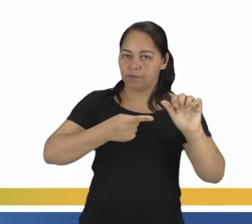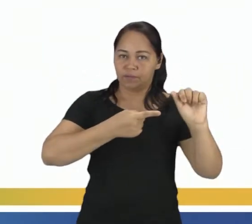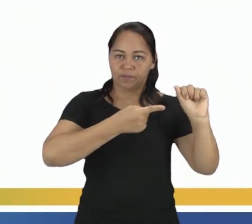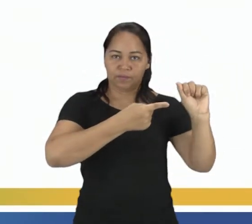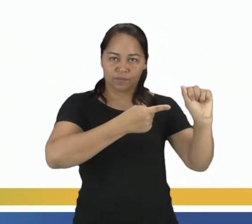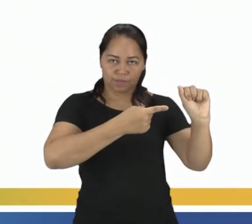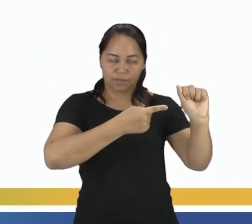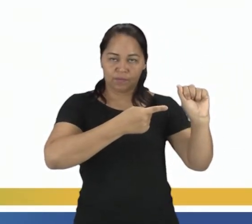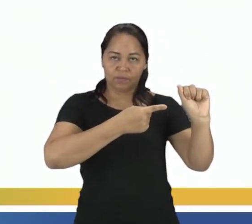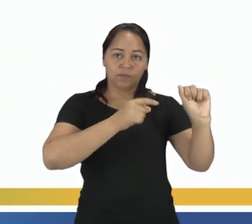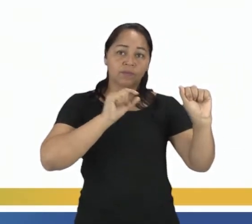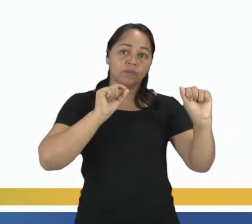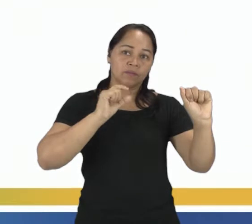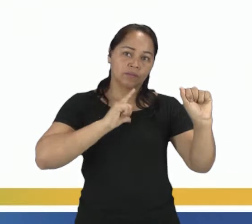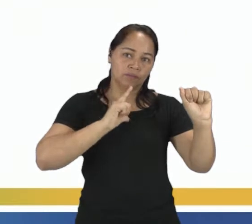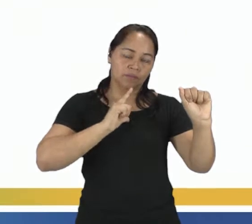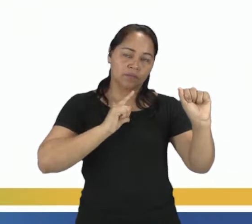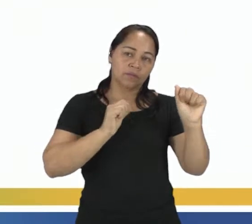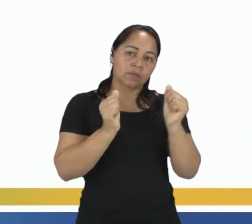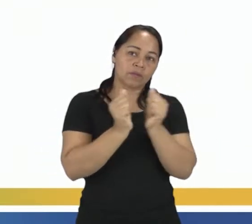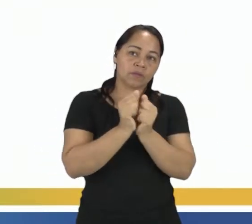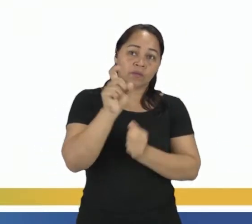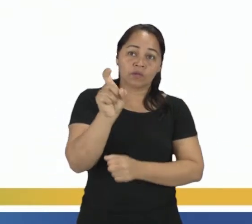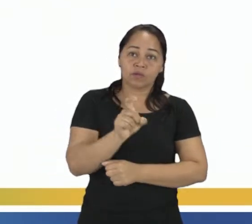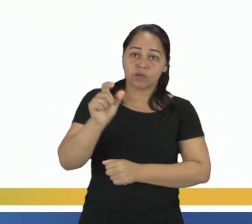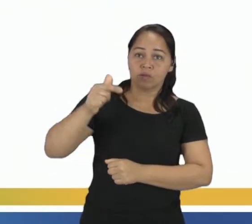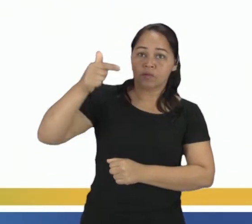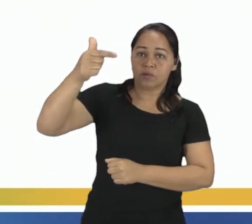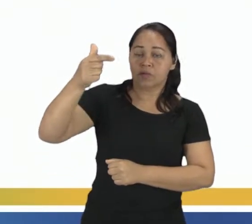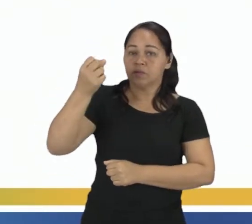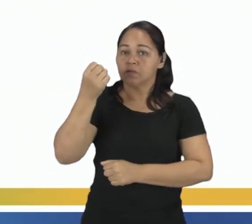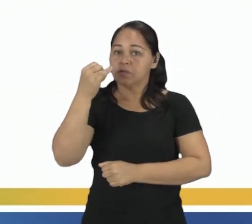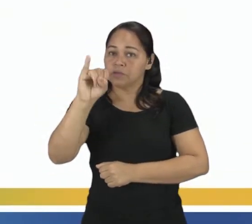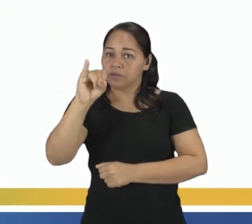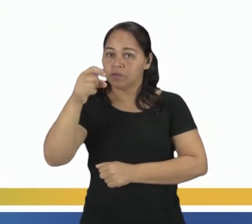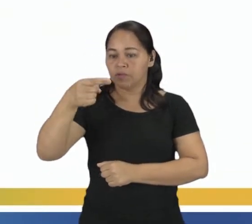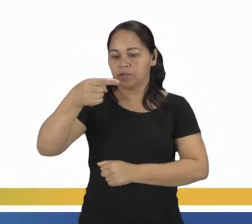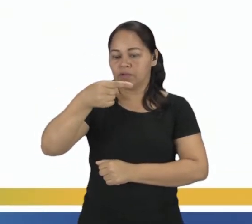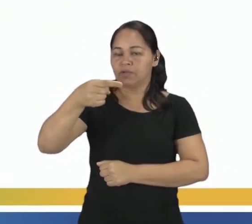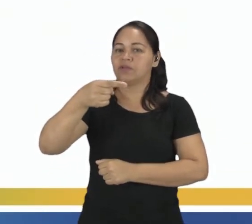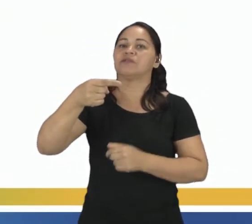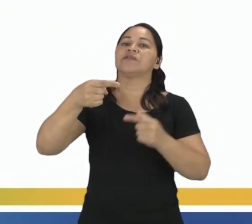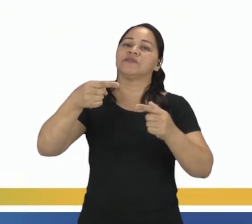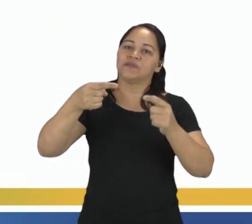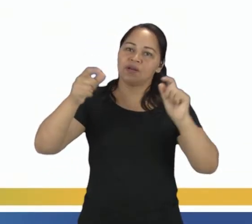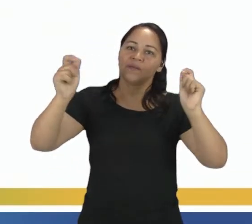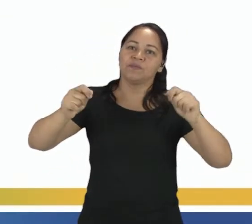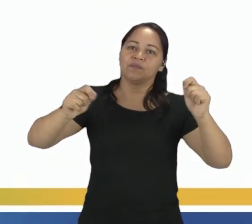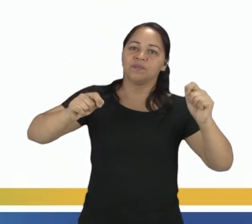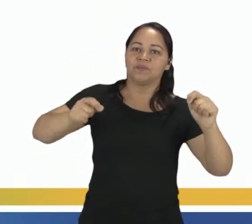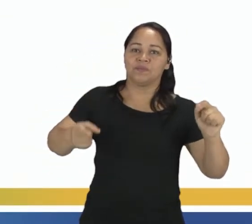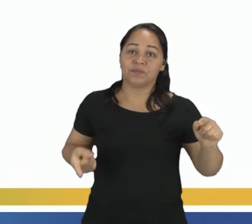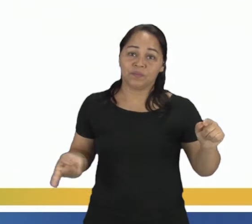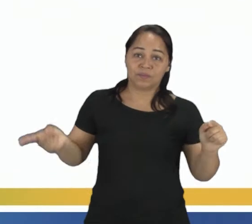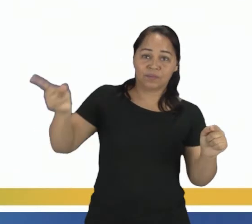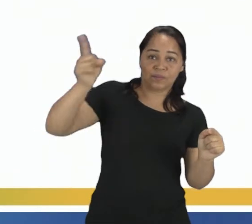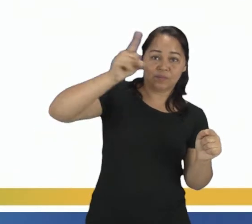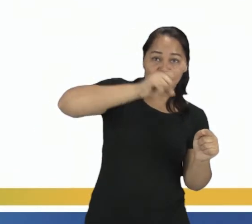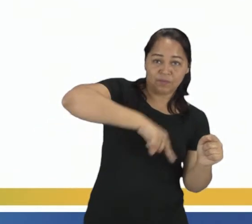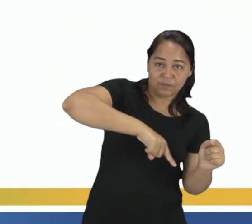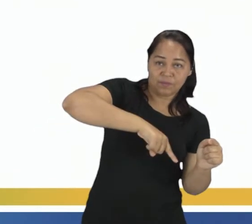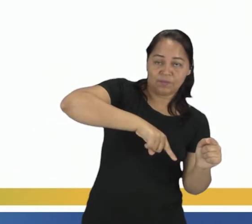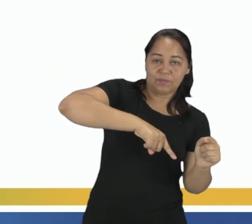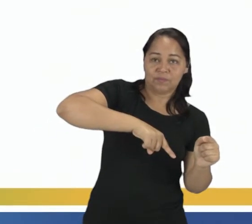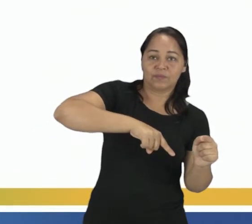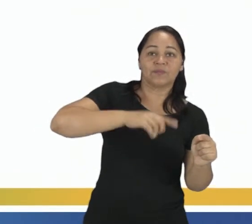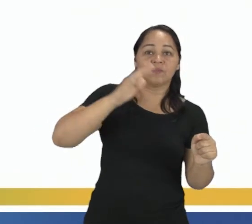do x ao quadrado, ele é positivo. Se o a for negativo, essa concavidade terá um comportamento diferente desse aqui.